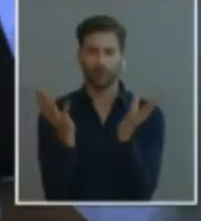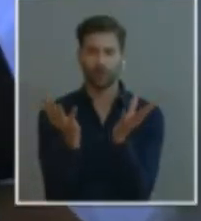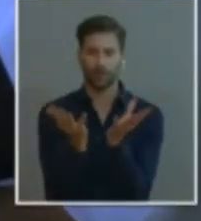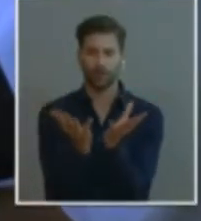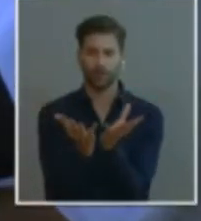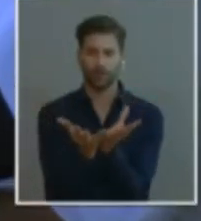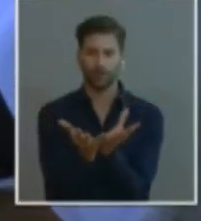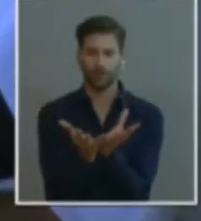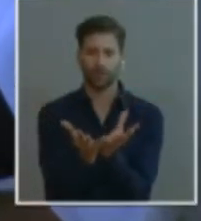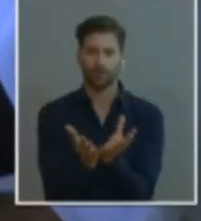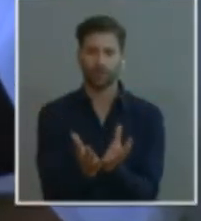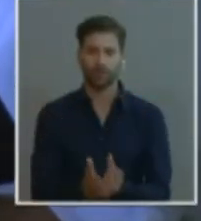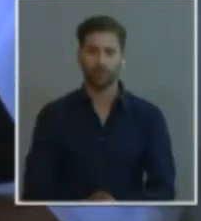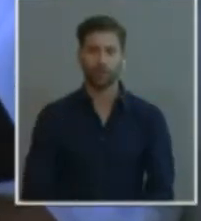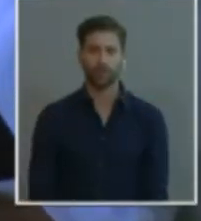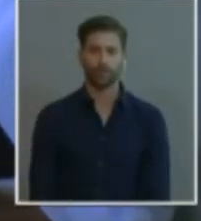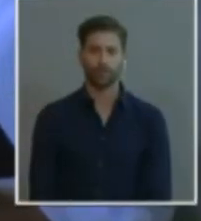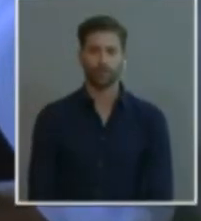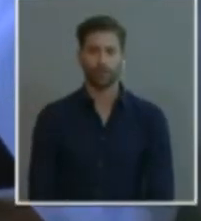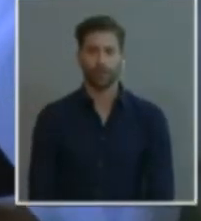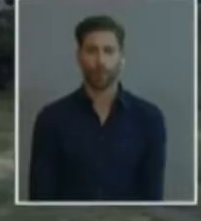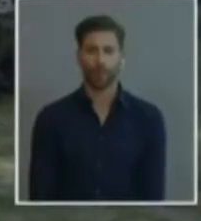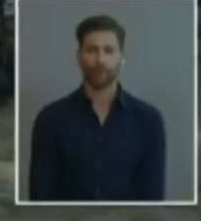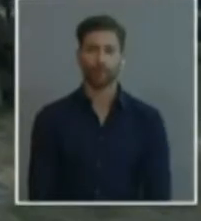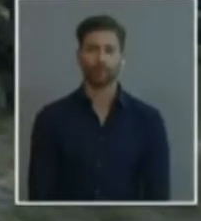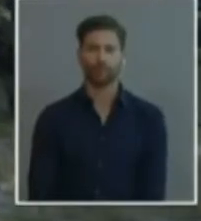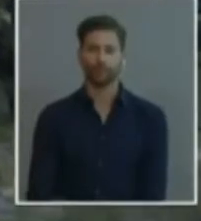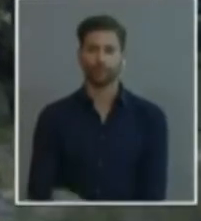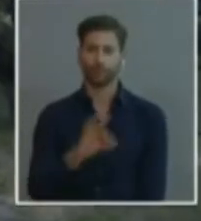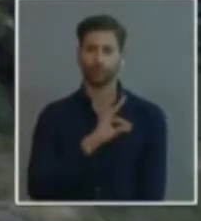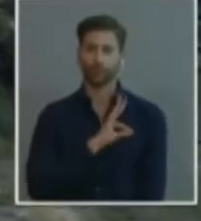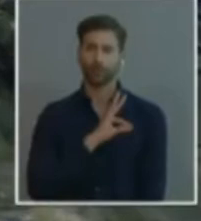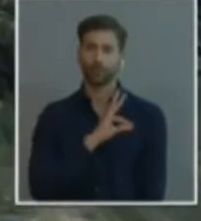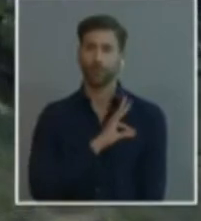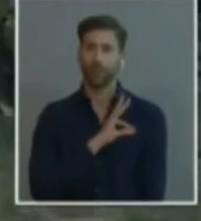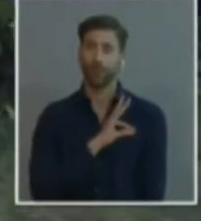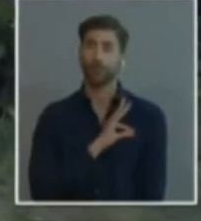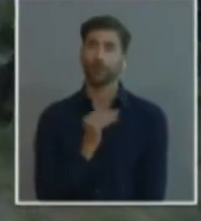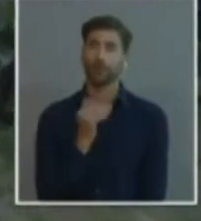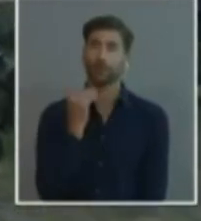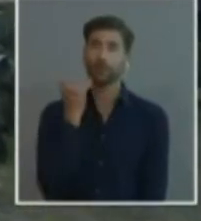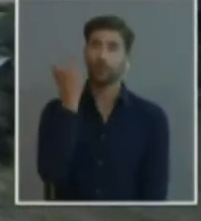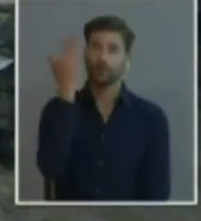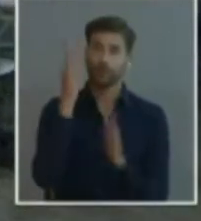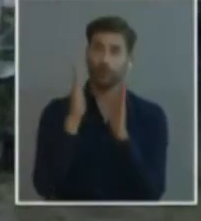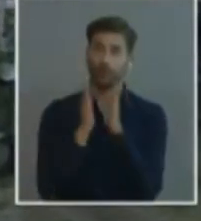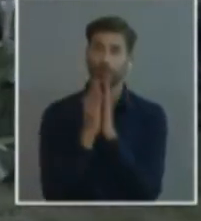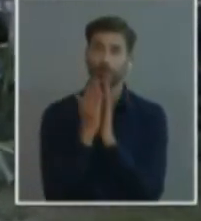Senhor Deus,